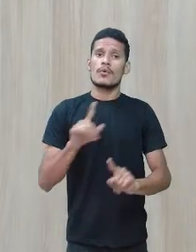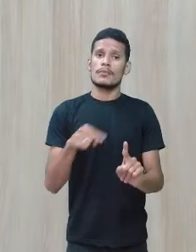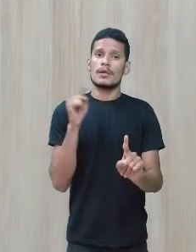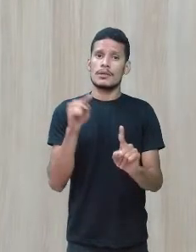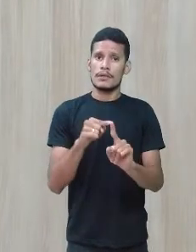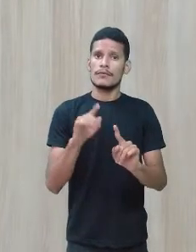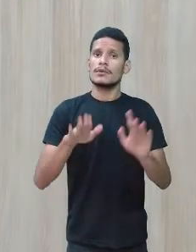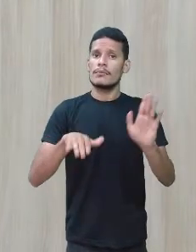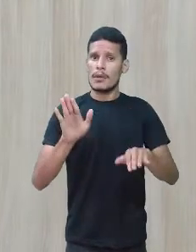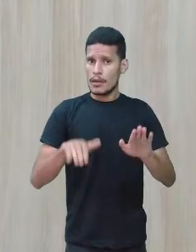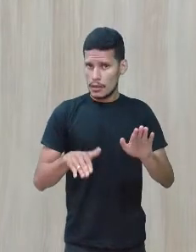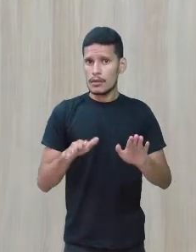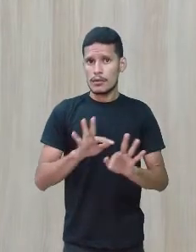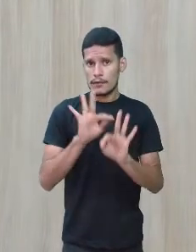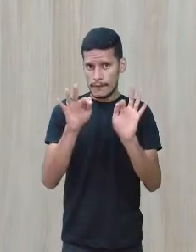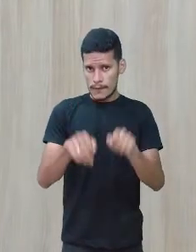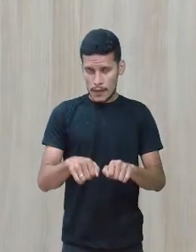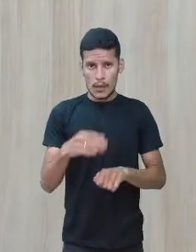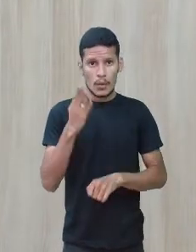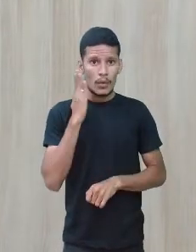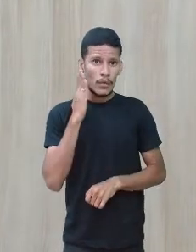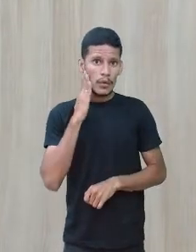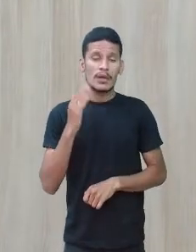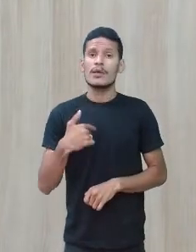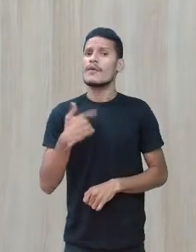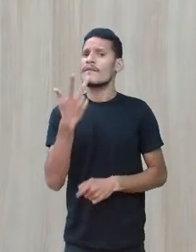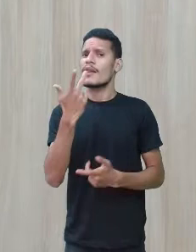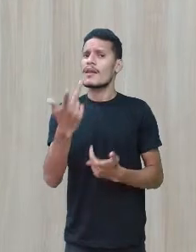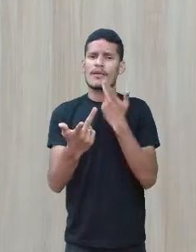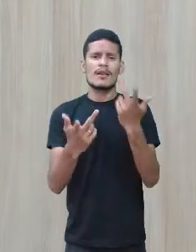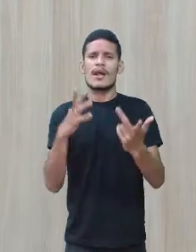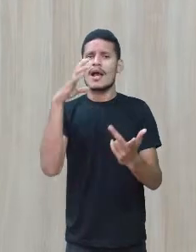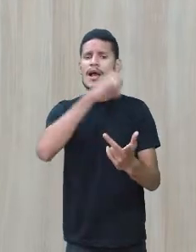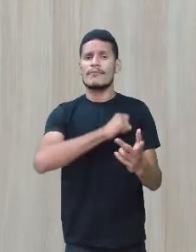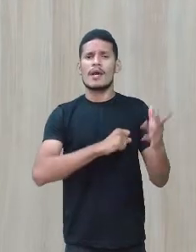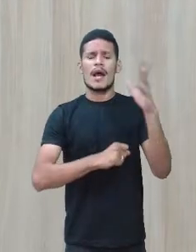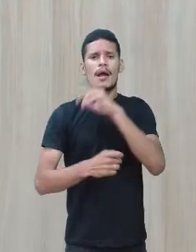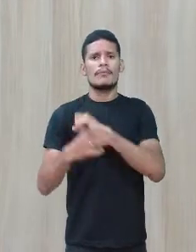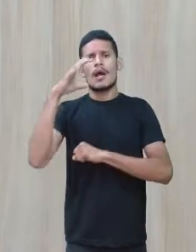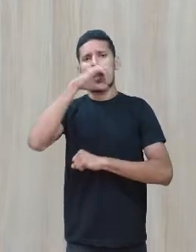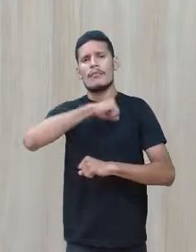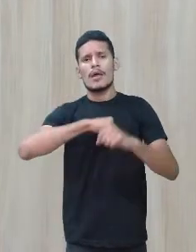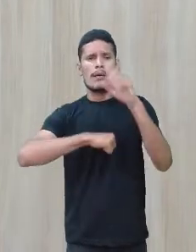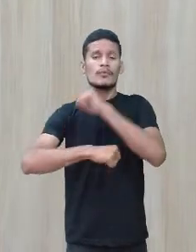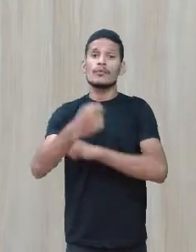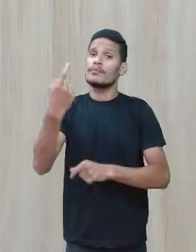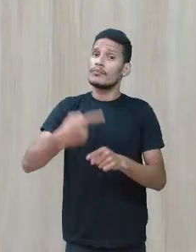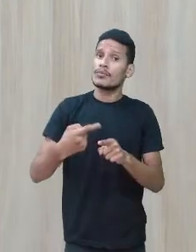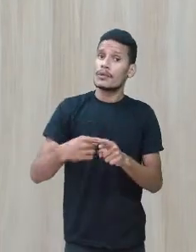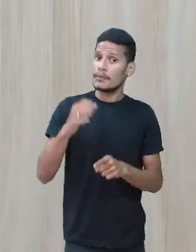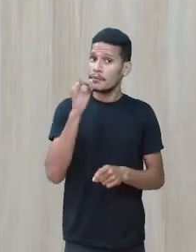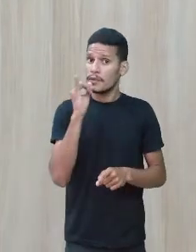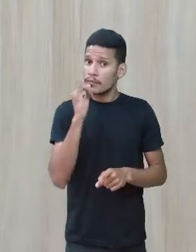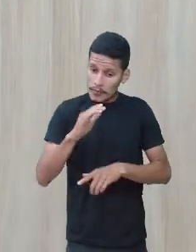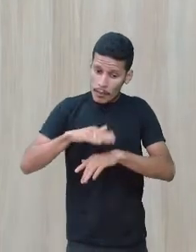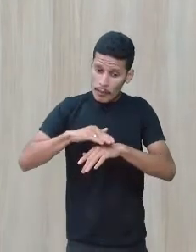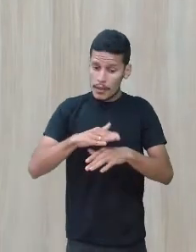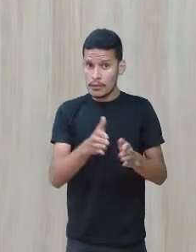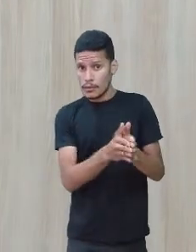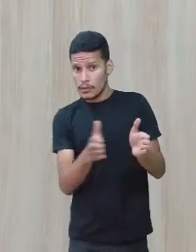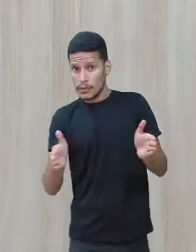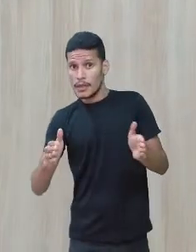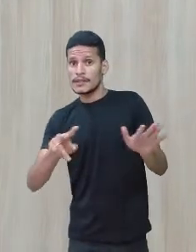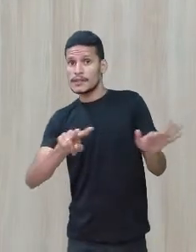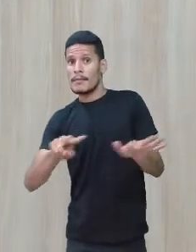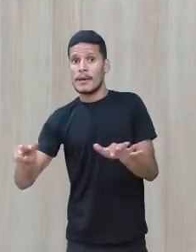objetivo final, certo? Eu estou falando assim, tudo muito rápido, tudo muito... Porque a partir da semana que vem as